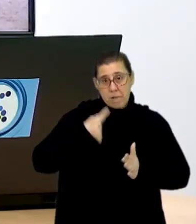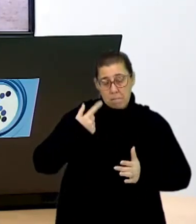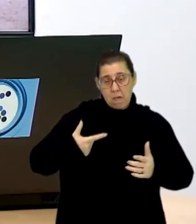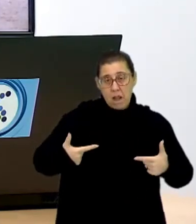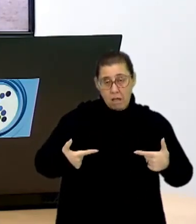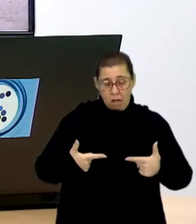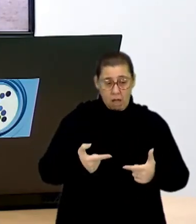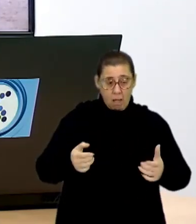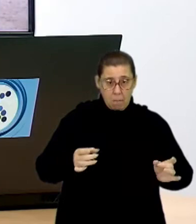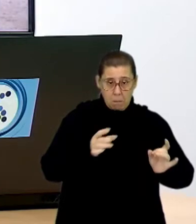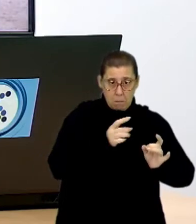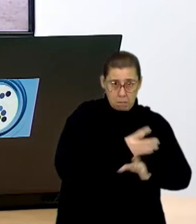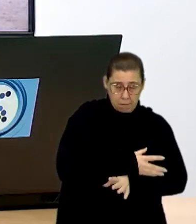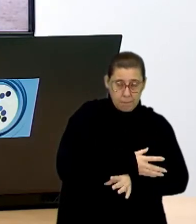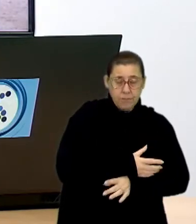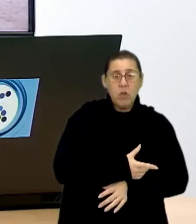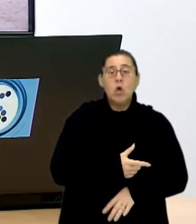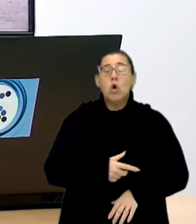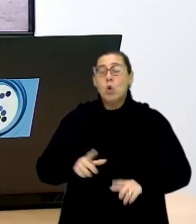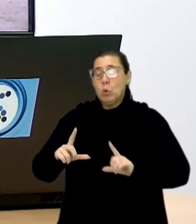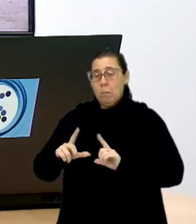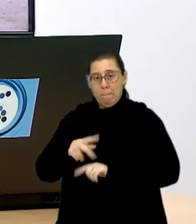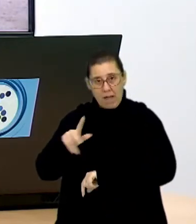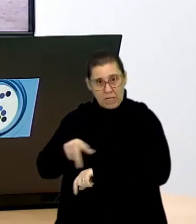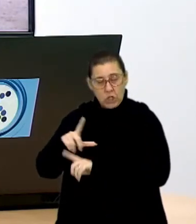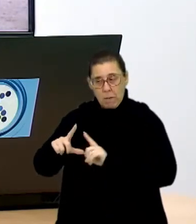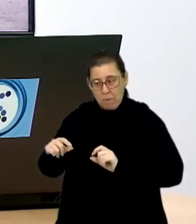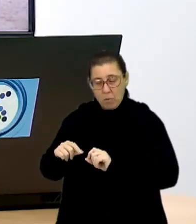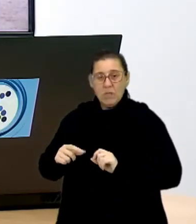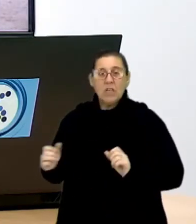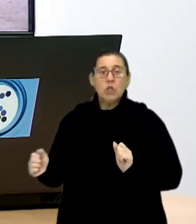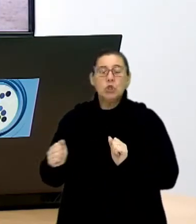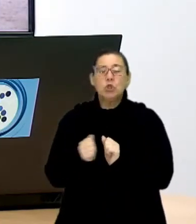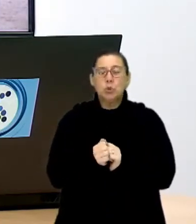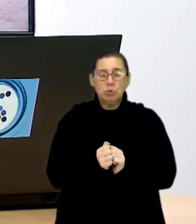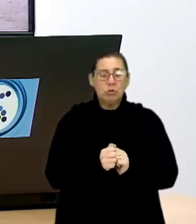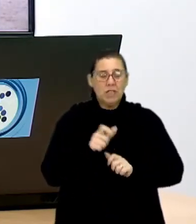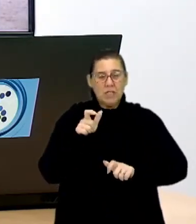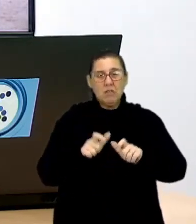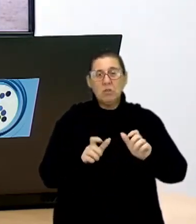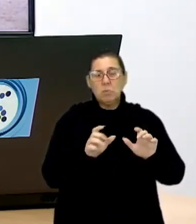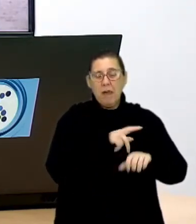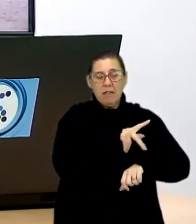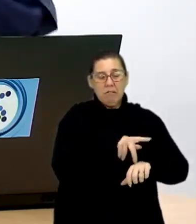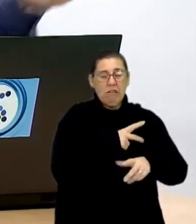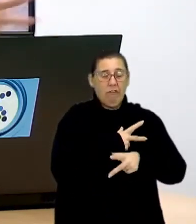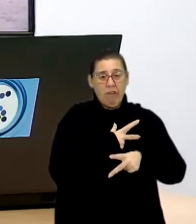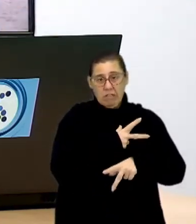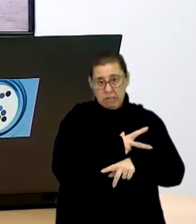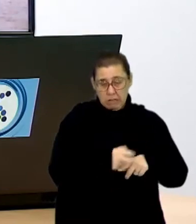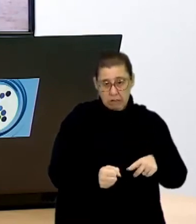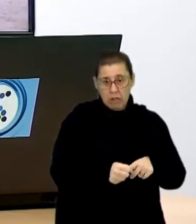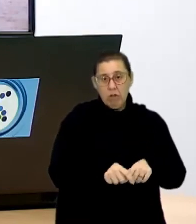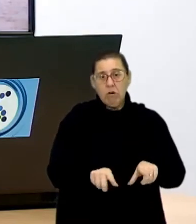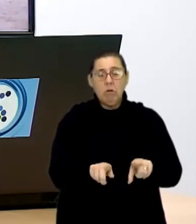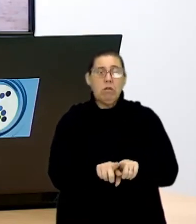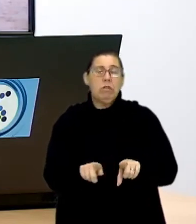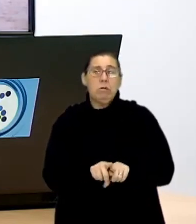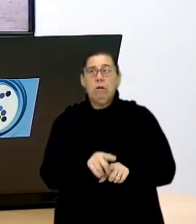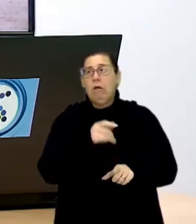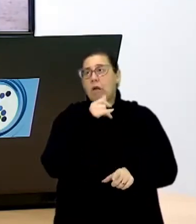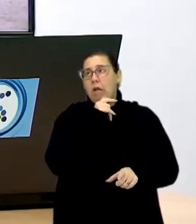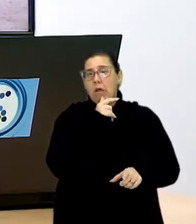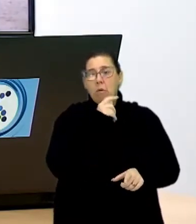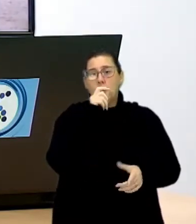que estava do lado dos vitoriosos, ele propôs uma cláusula lá na Liga das Nações, que foi tipo